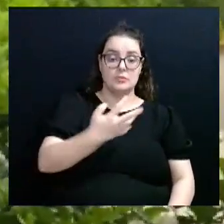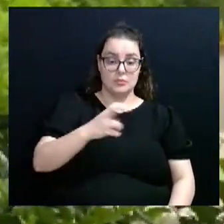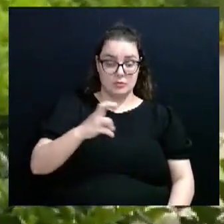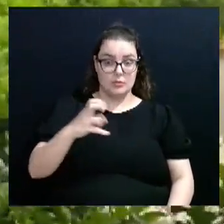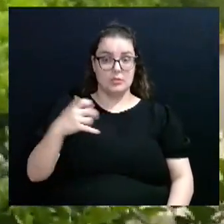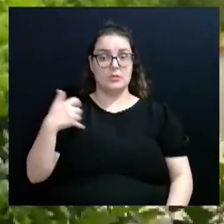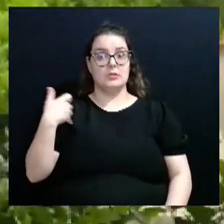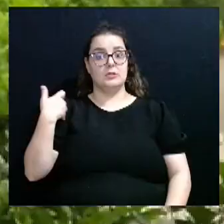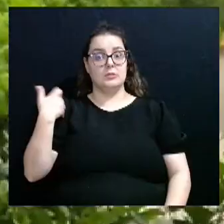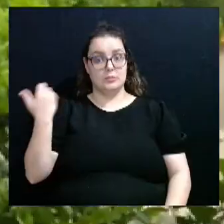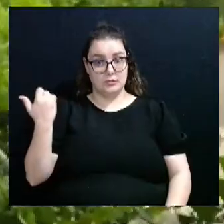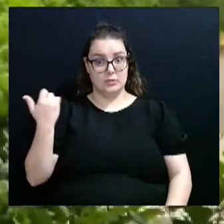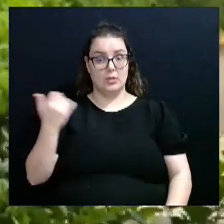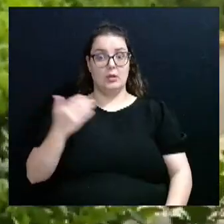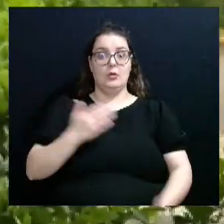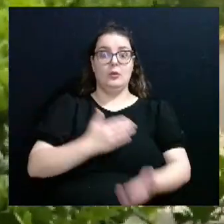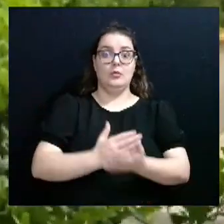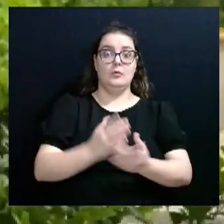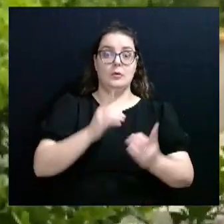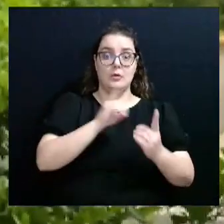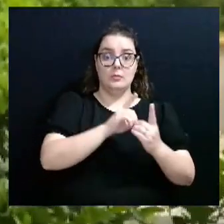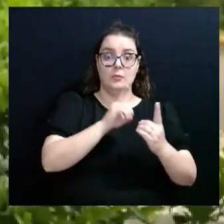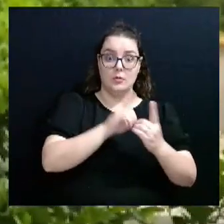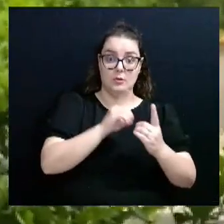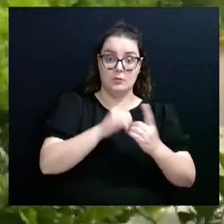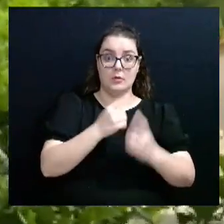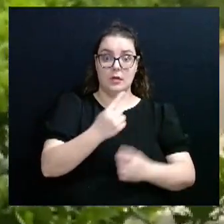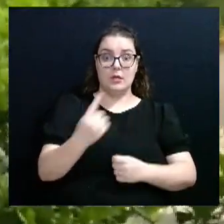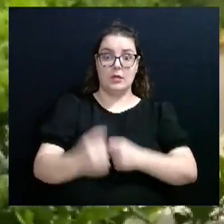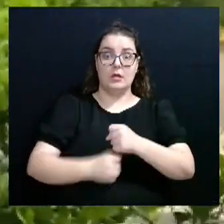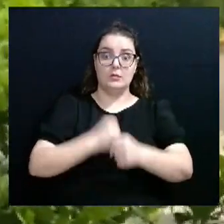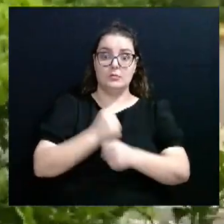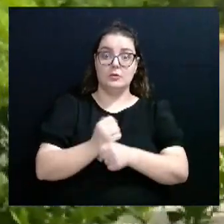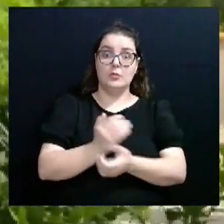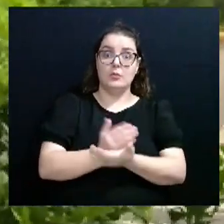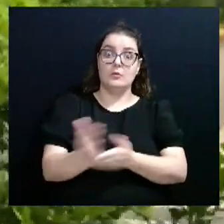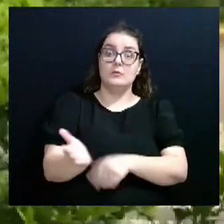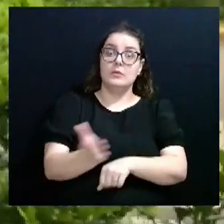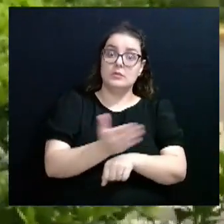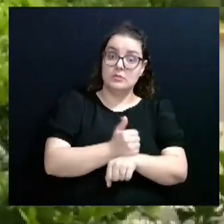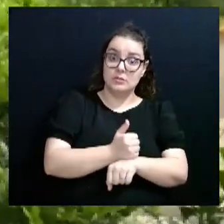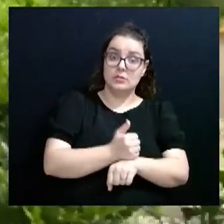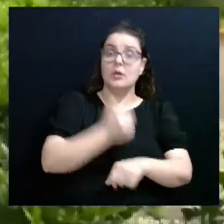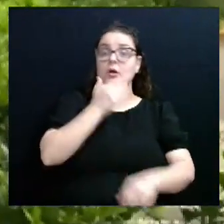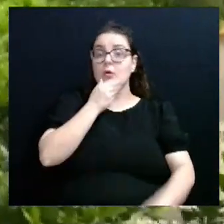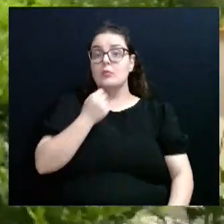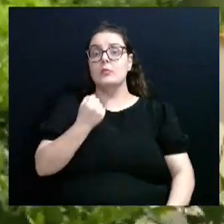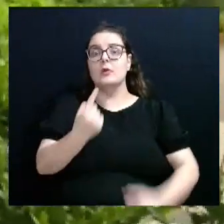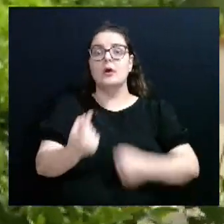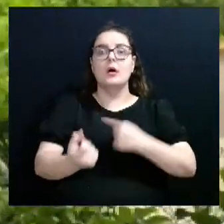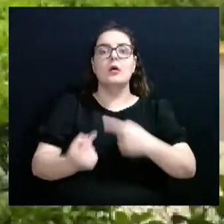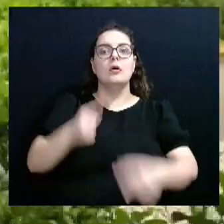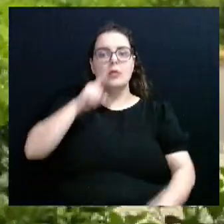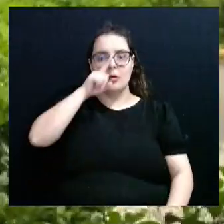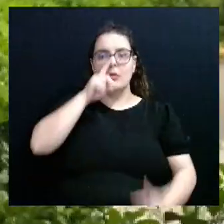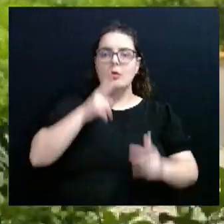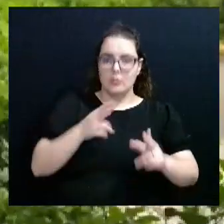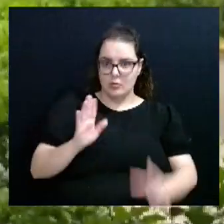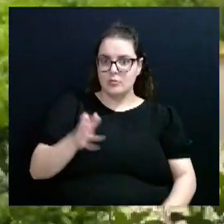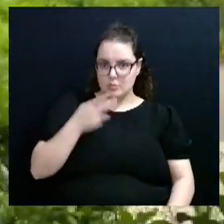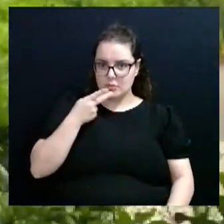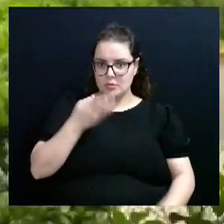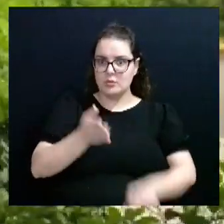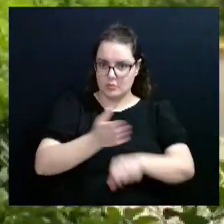as consultas anuais começando mais cedo, naqueles homens que têm algum fator de risco, como aqueles que a gente já conversou previamente,